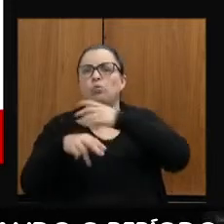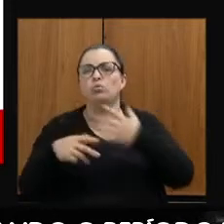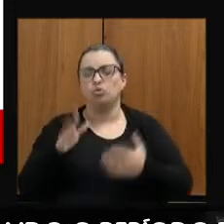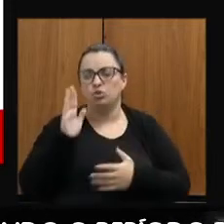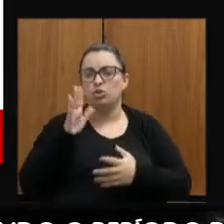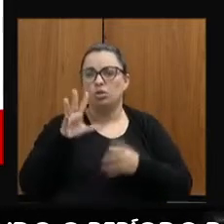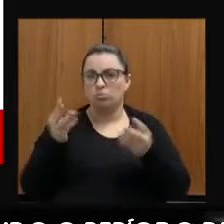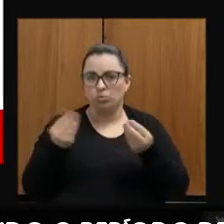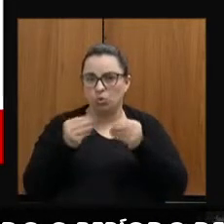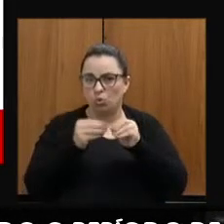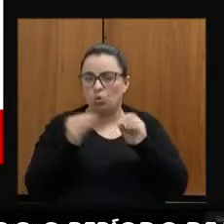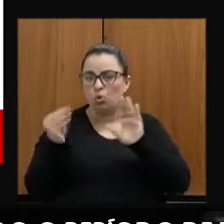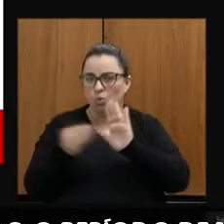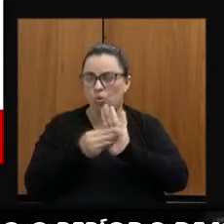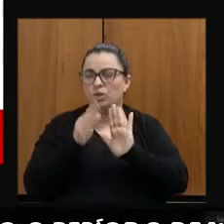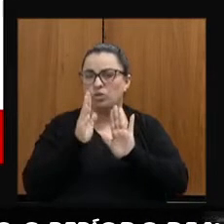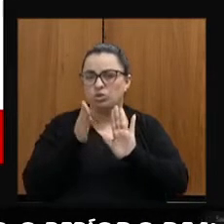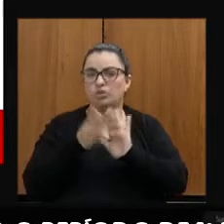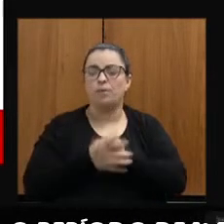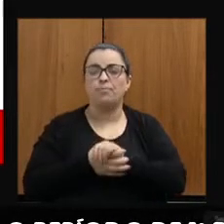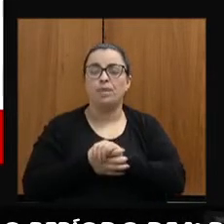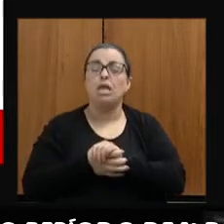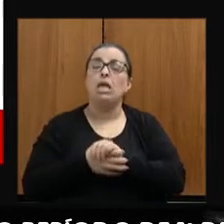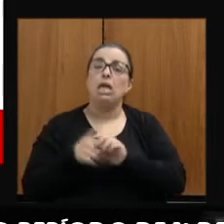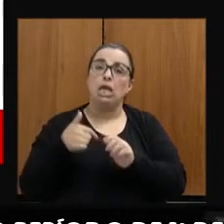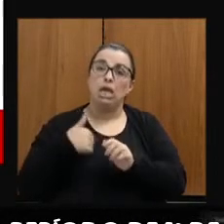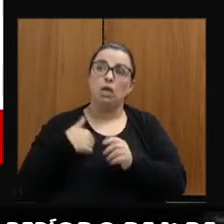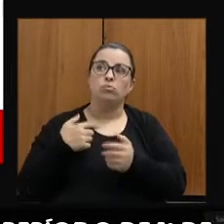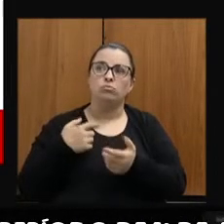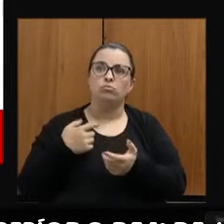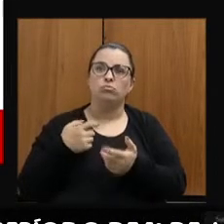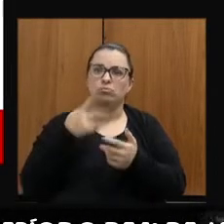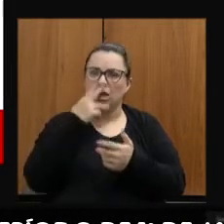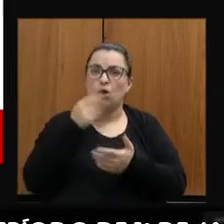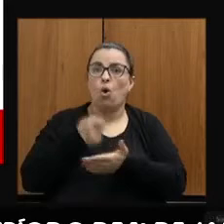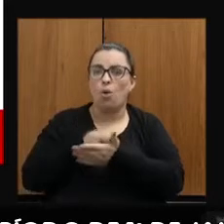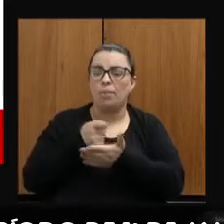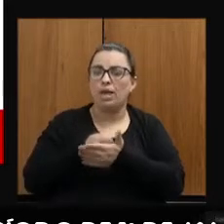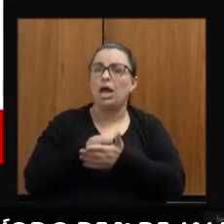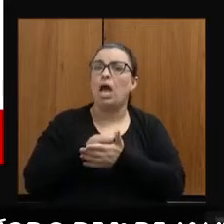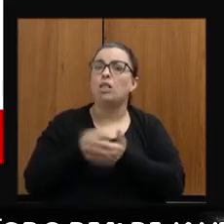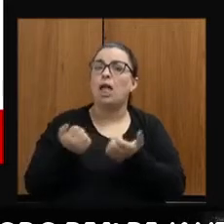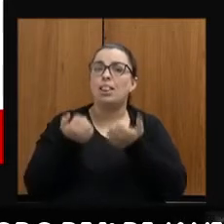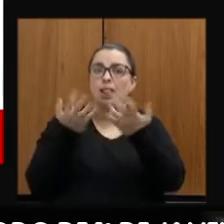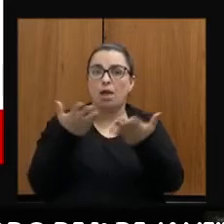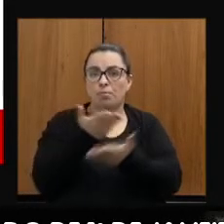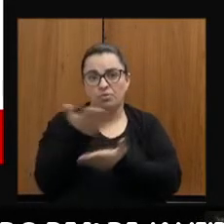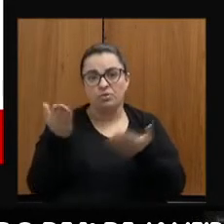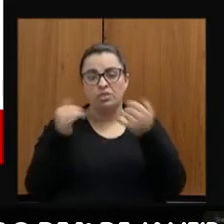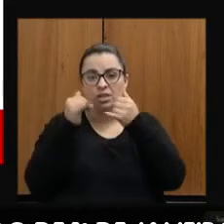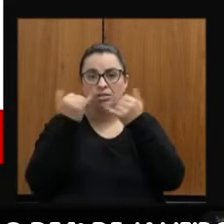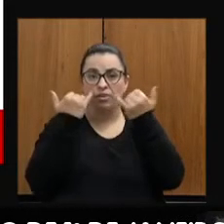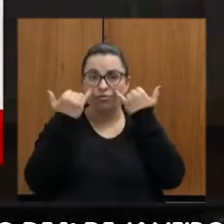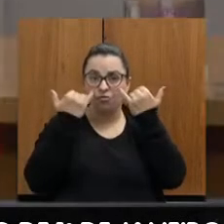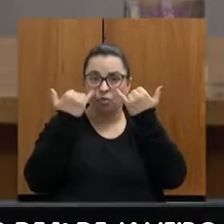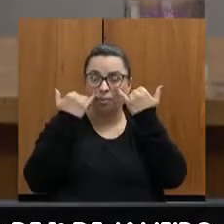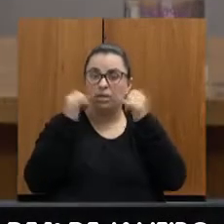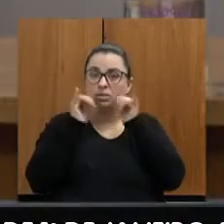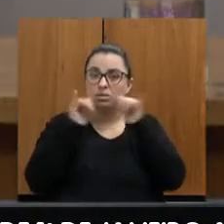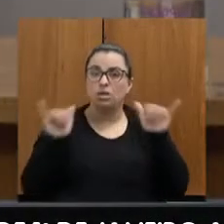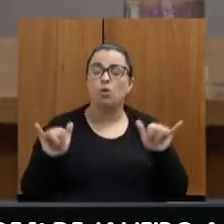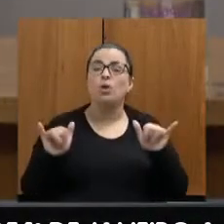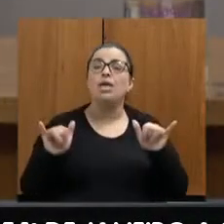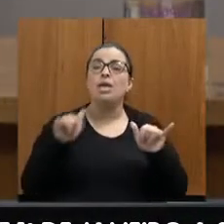obrigação presidente de trazer essa informação e novamente os documentos são públicos e ficam à disposição dessa